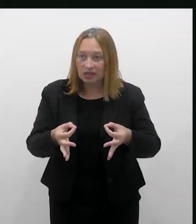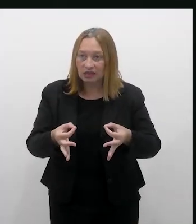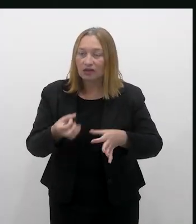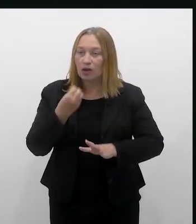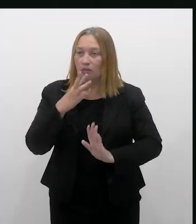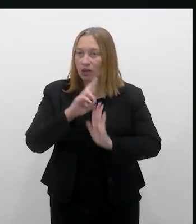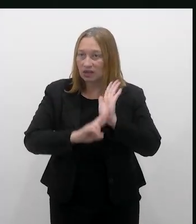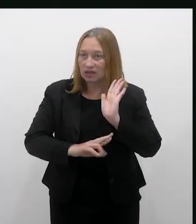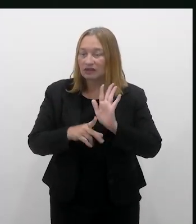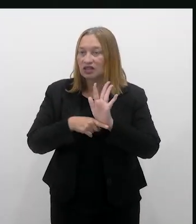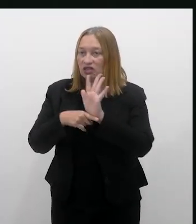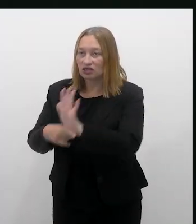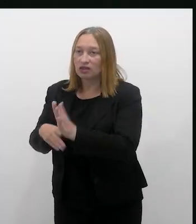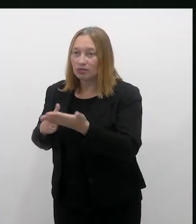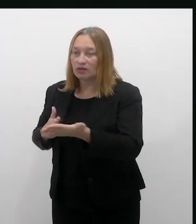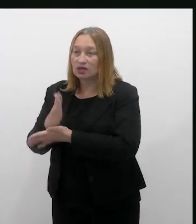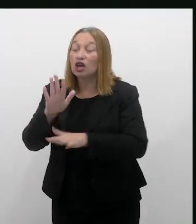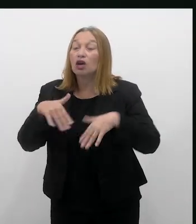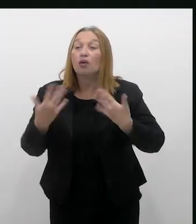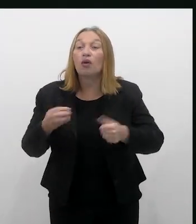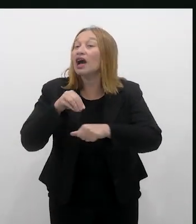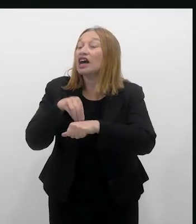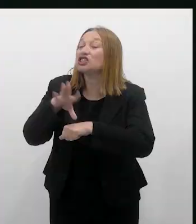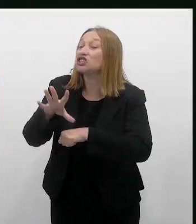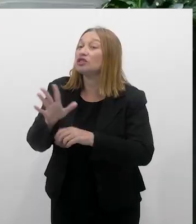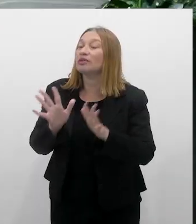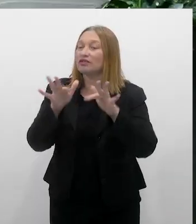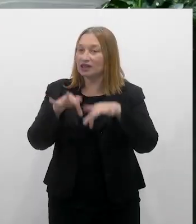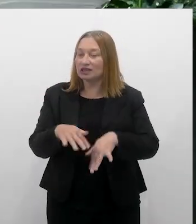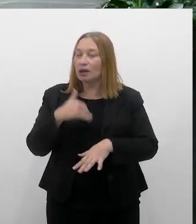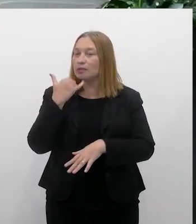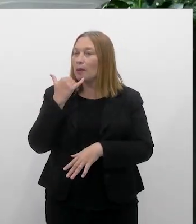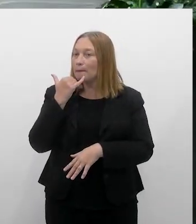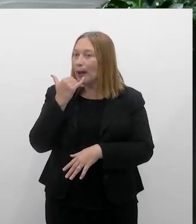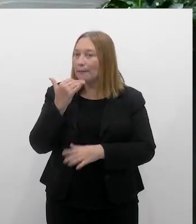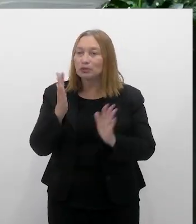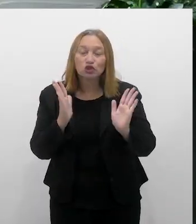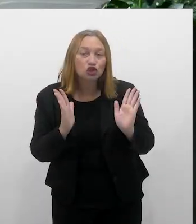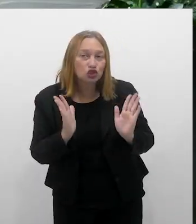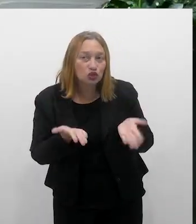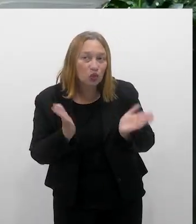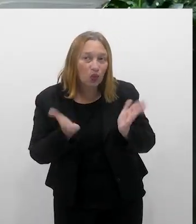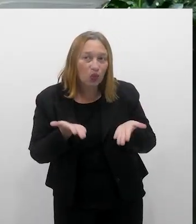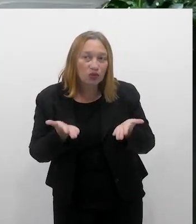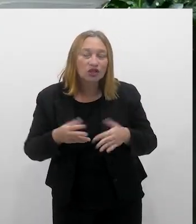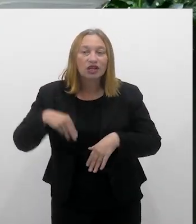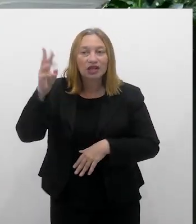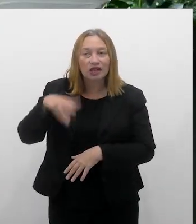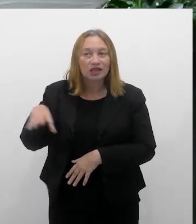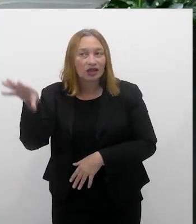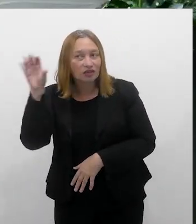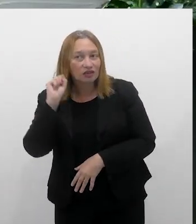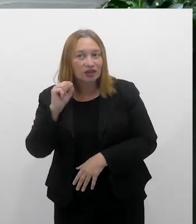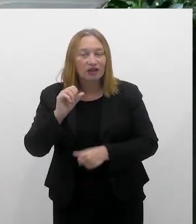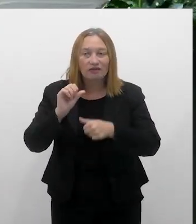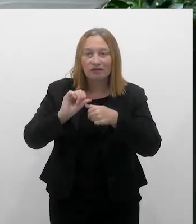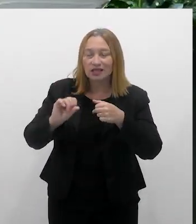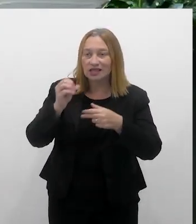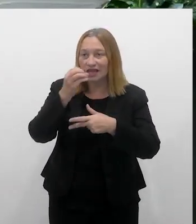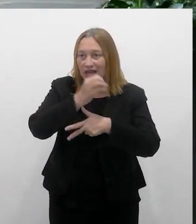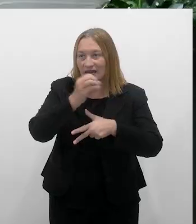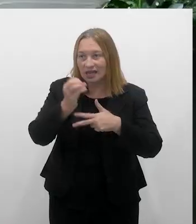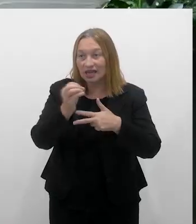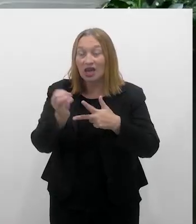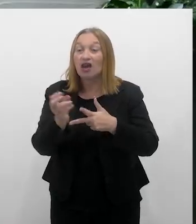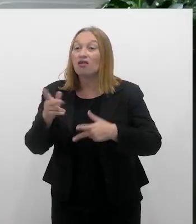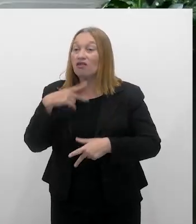uma boa redação, porque com certeza ela te ajuda na aprovação. E qual é a dica para a gente encerrar o nosso papo, a sua dica de ouro para quem está nos